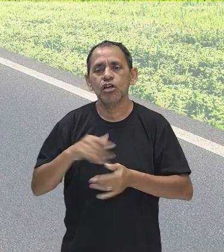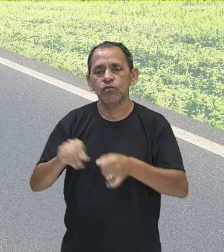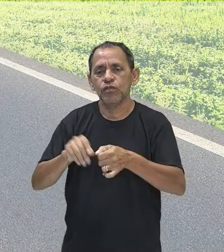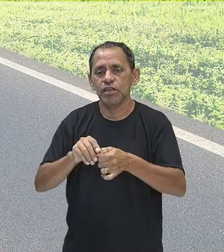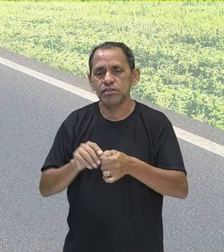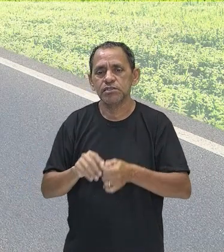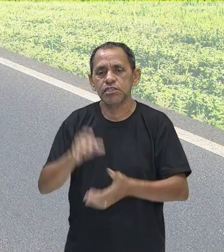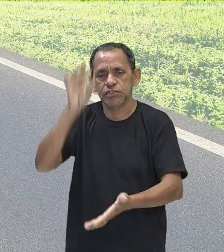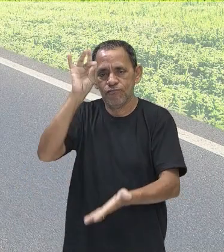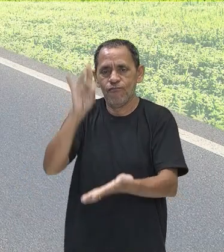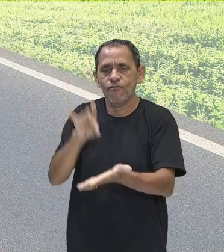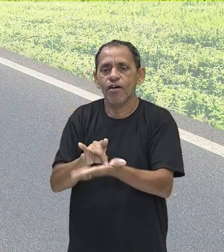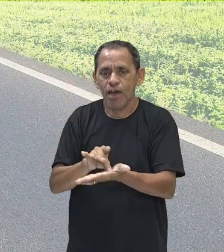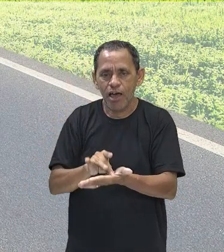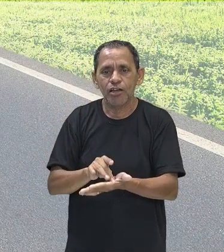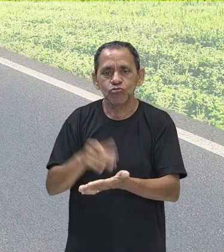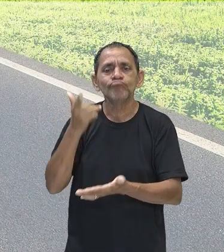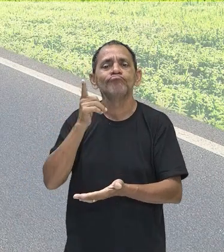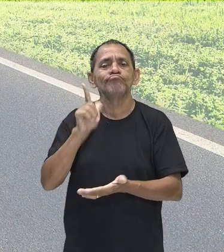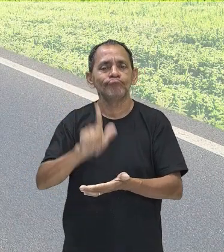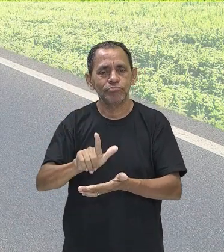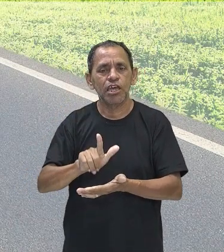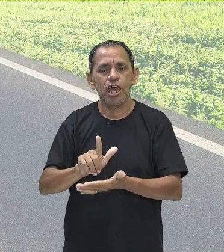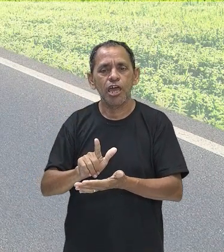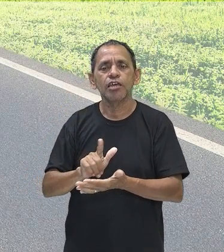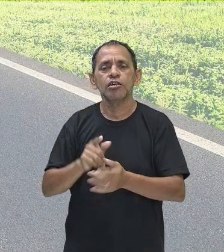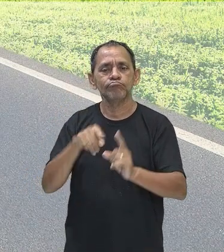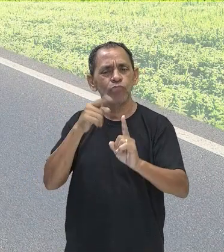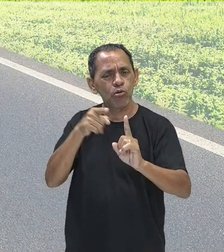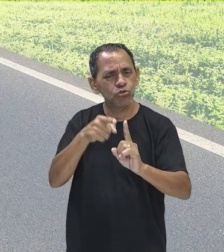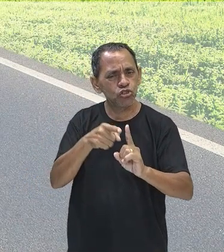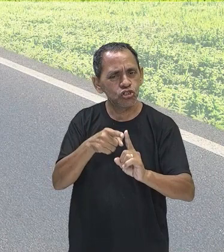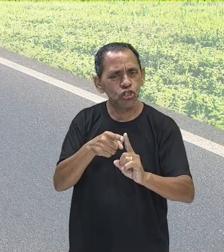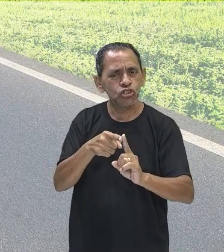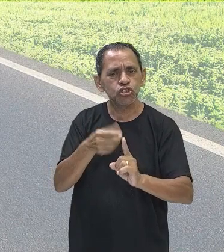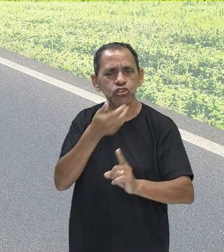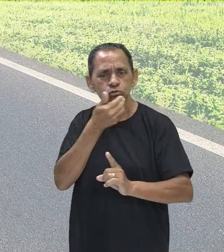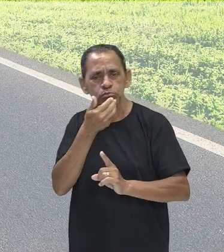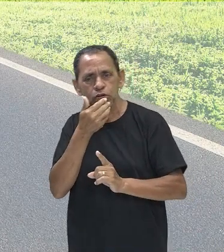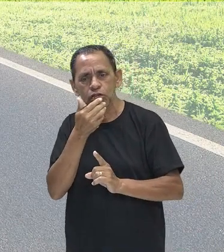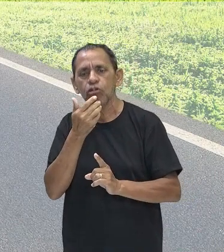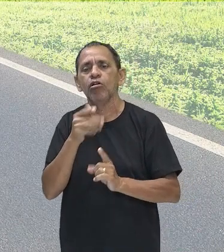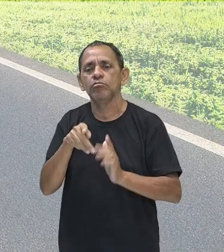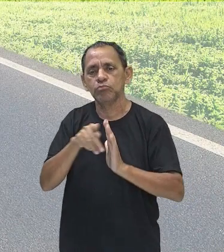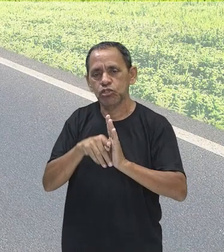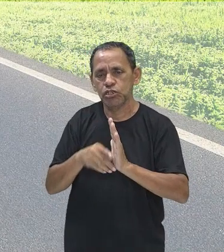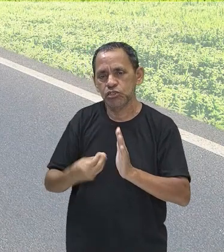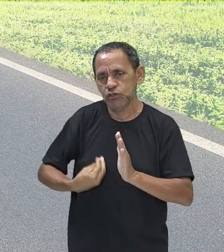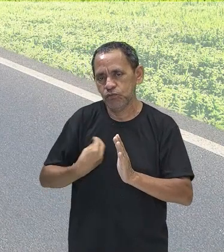certeza consegue aí definir ou delimitar o melhor propósito de vida.